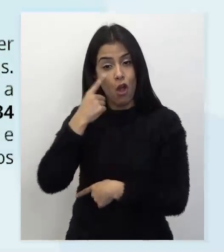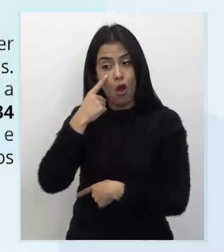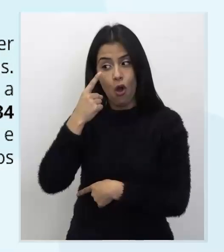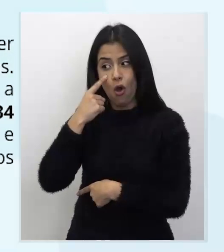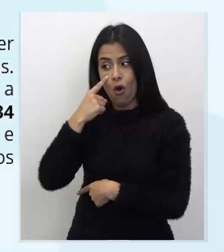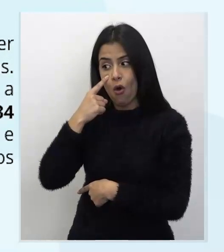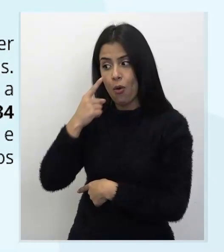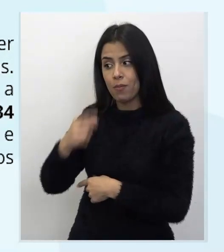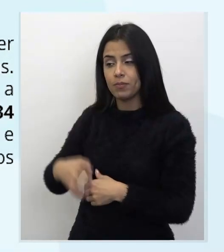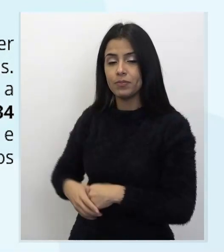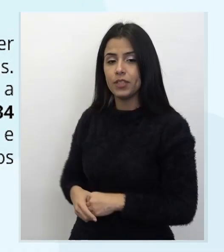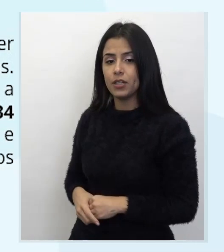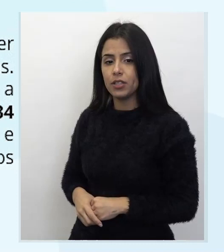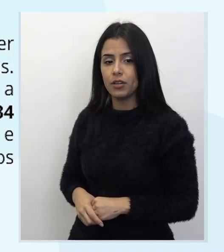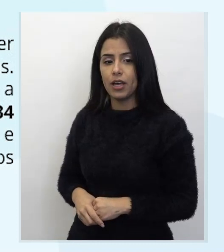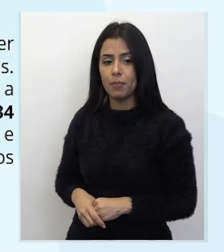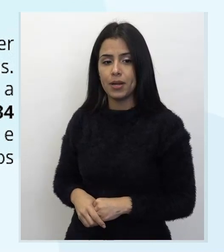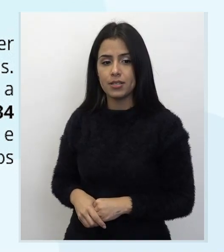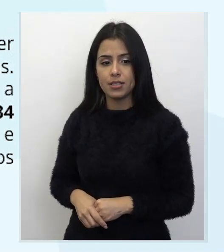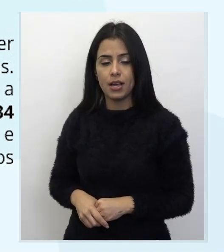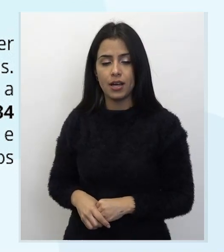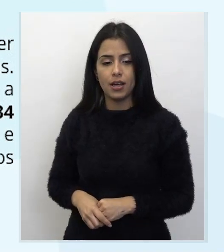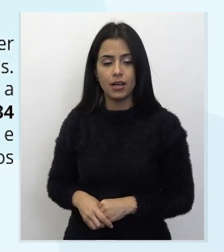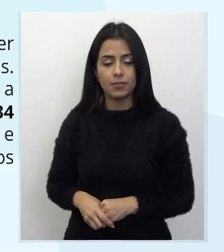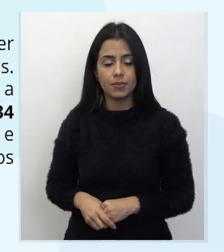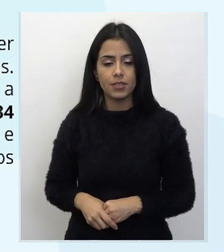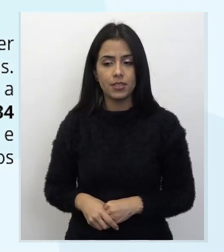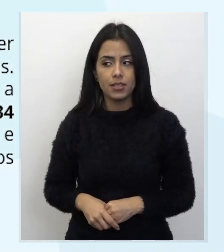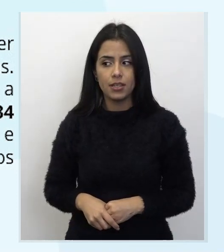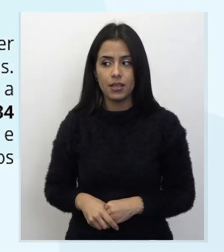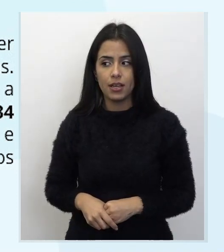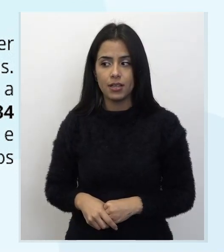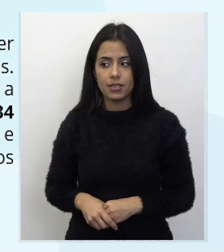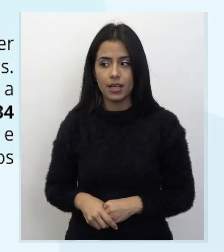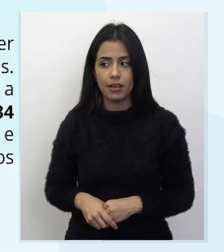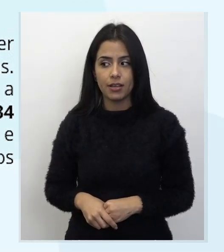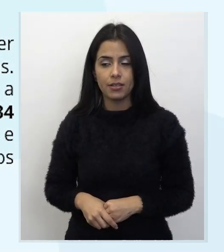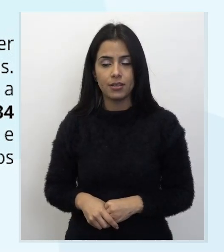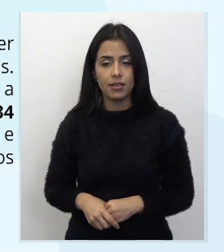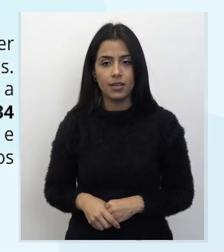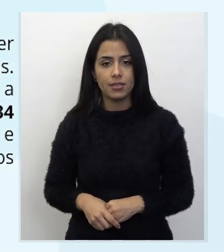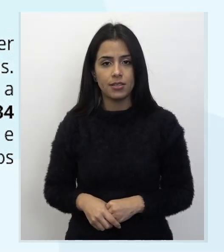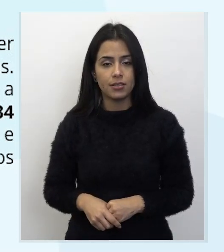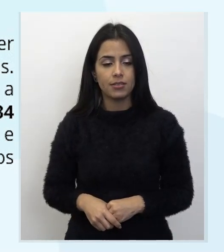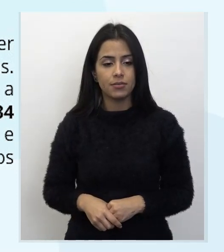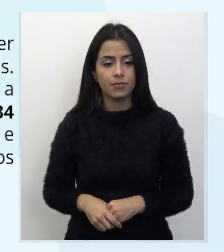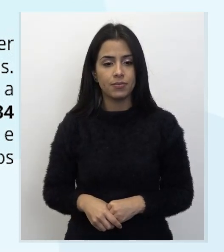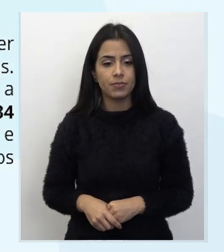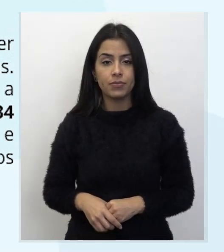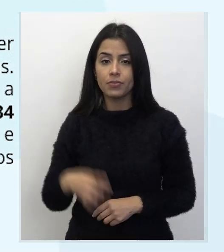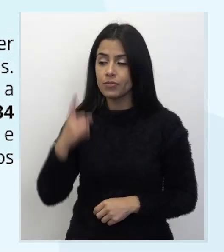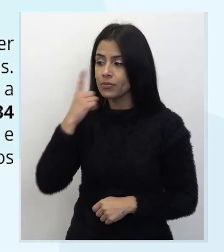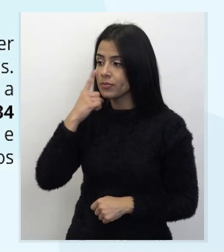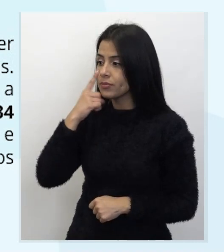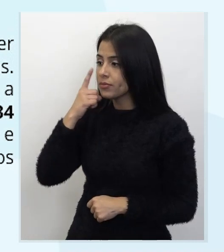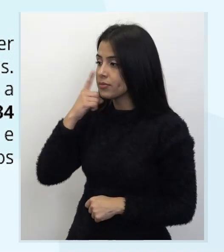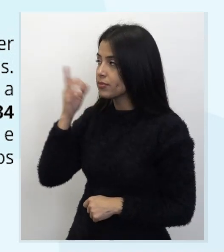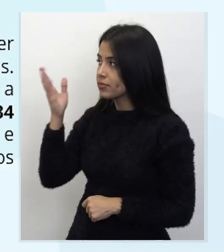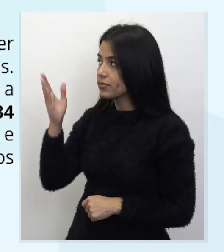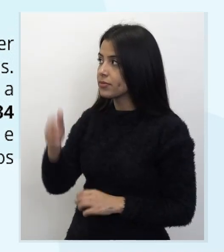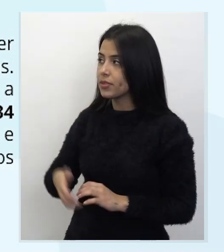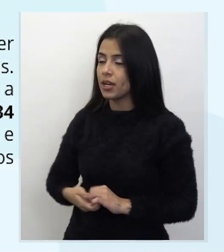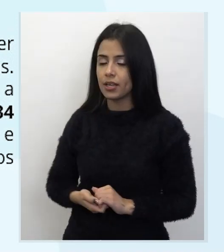tela, para a gente terminar, né? Então Esparta reage formando a Liga do Peloponeso. Algumas cidades-estado que